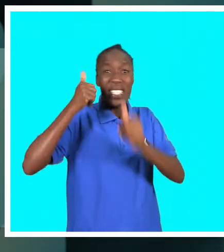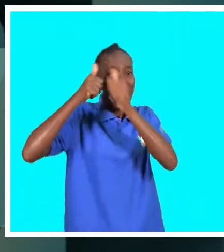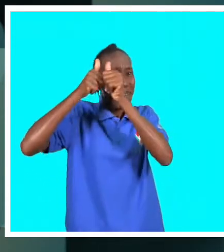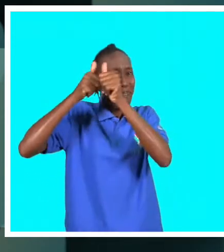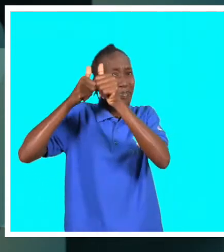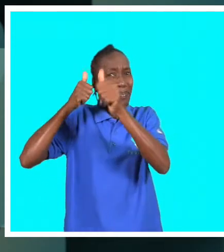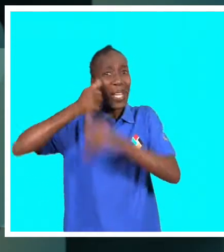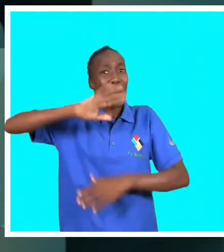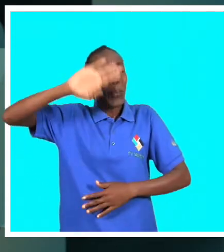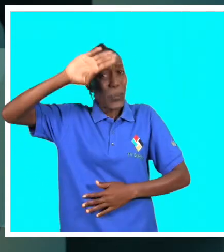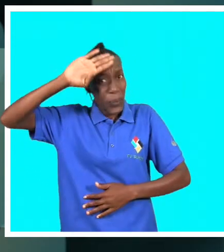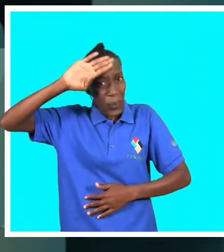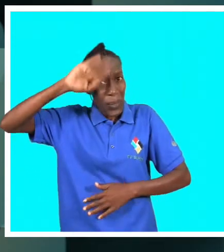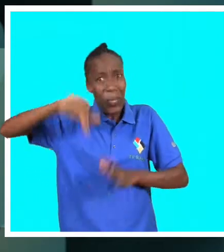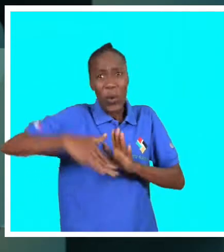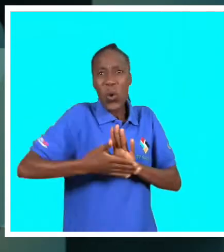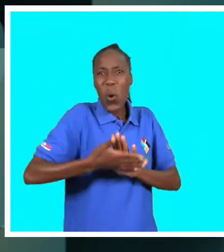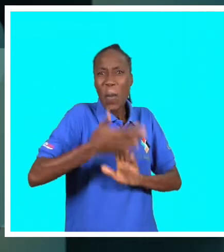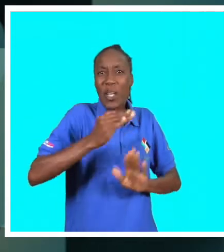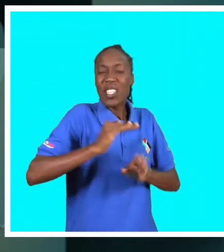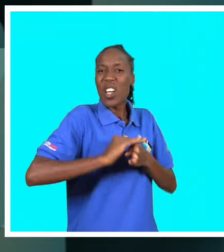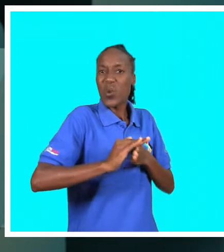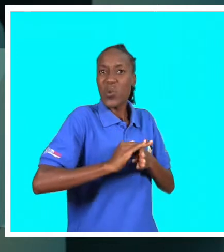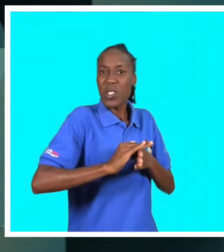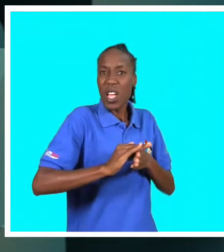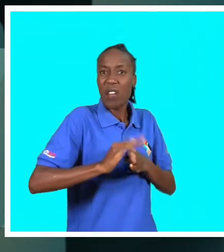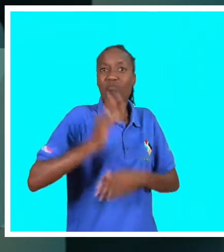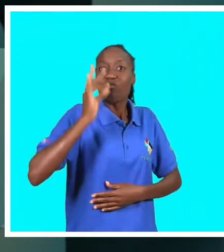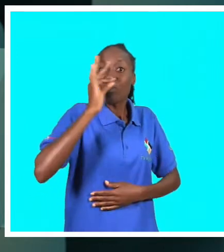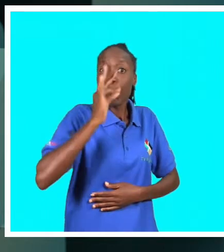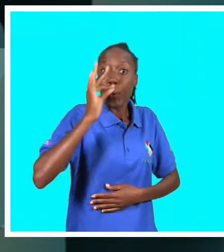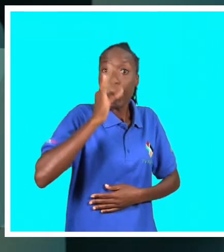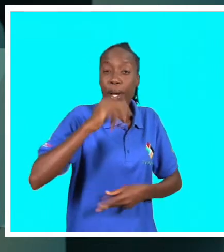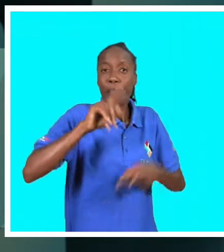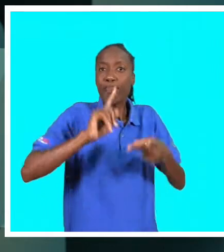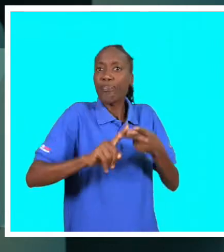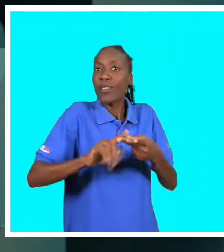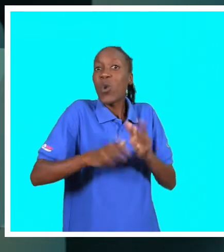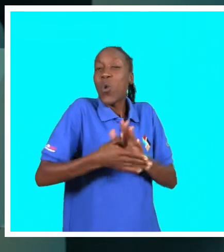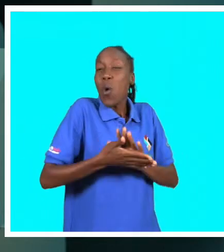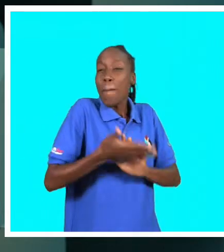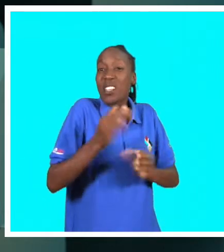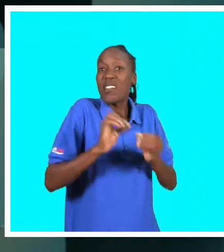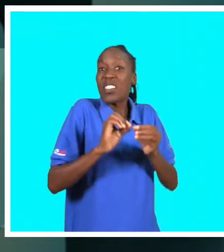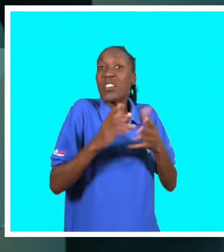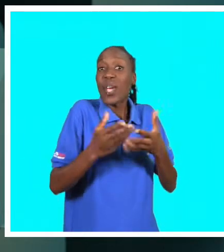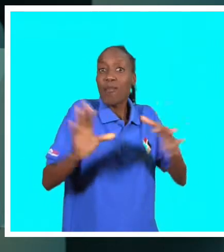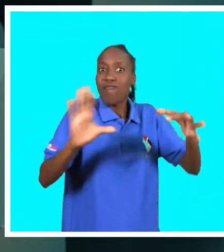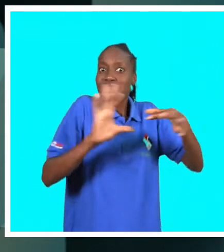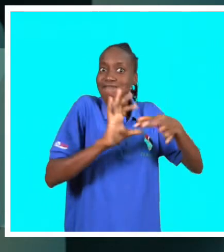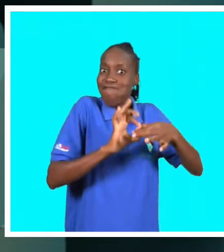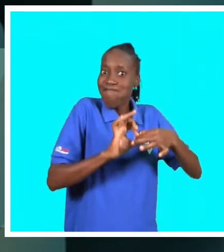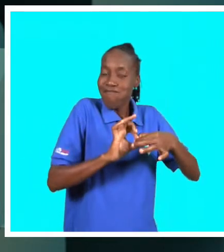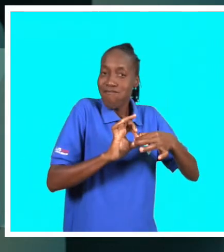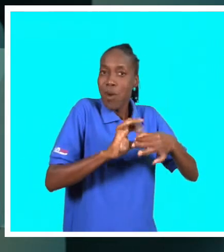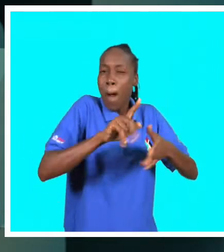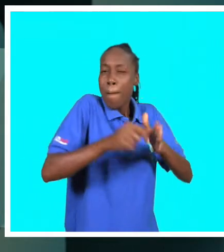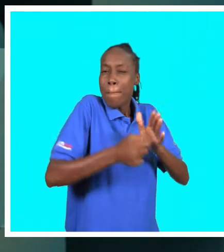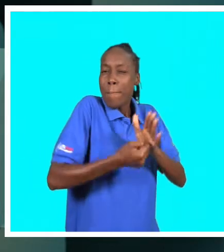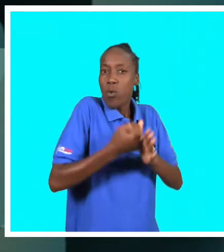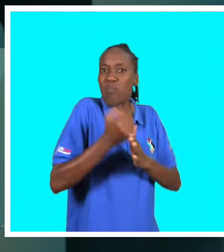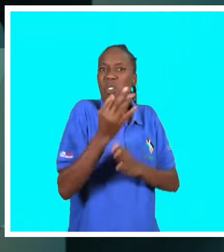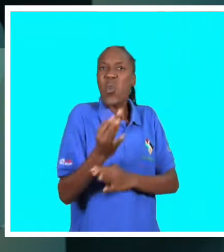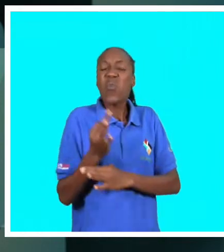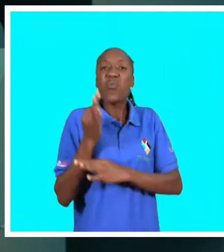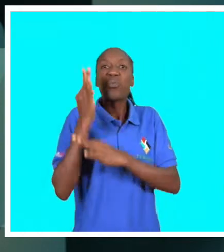desenvolver uma doença mental e depois usa substâncias, então esta combinação pode fazer com que